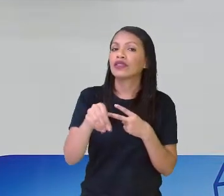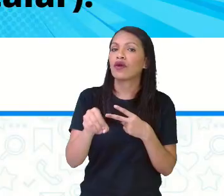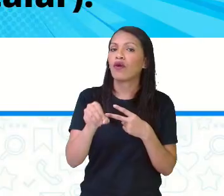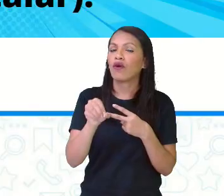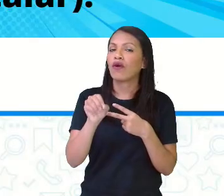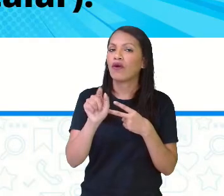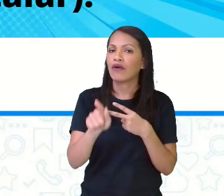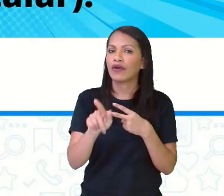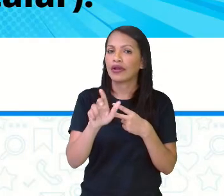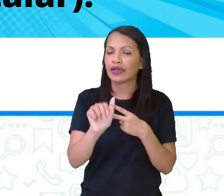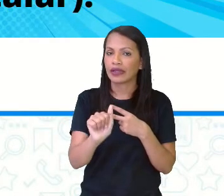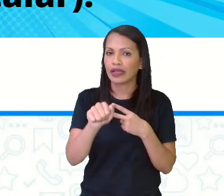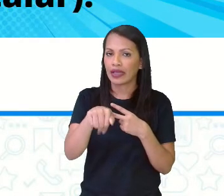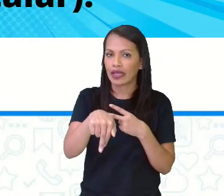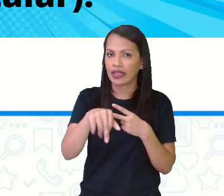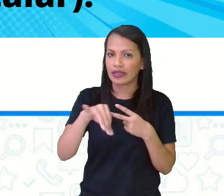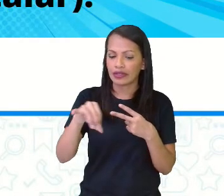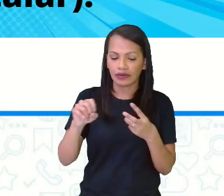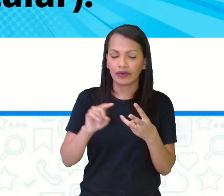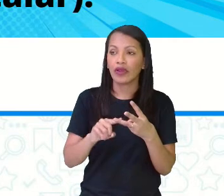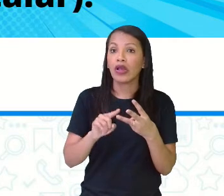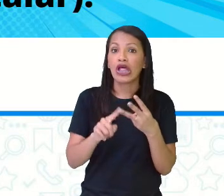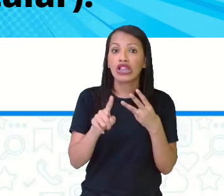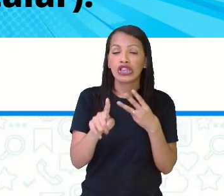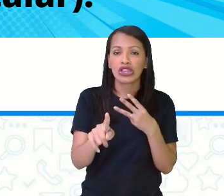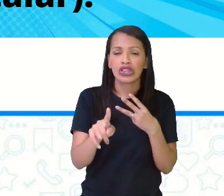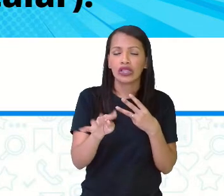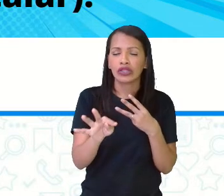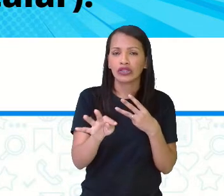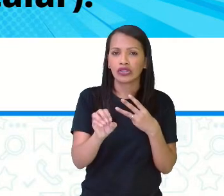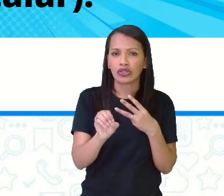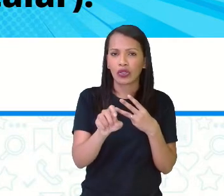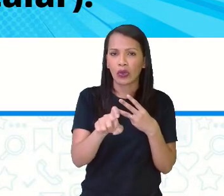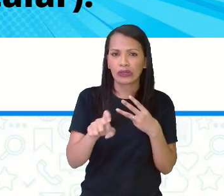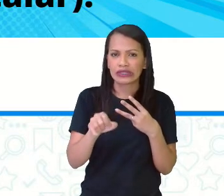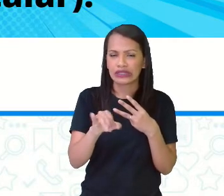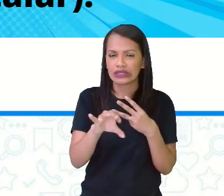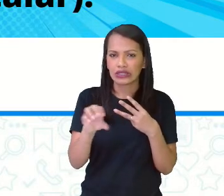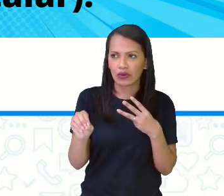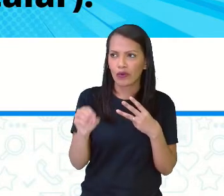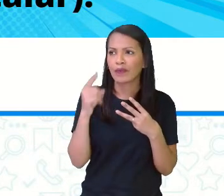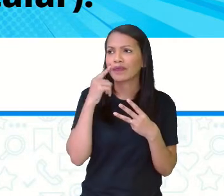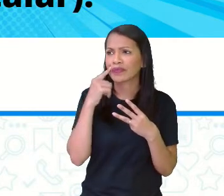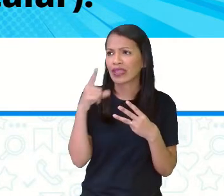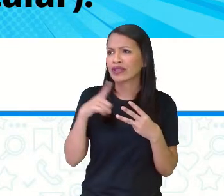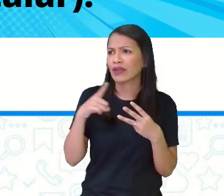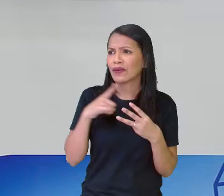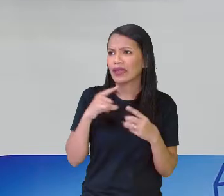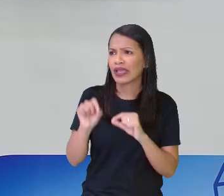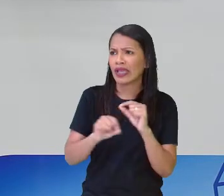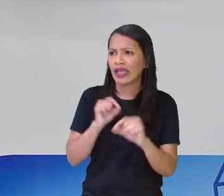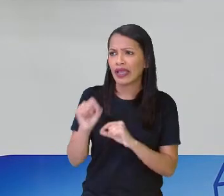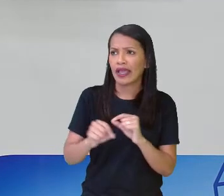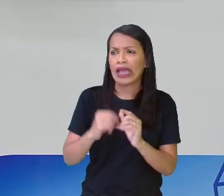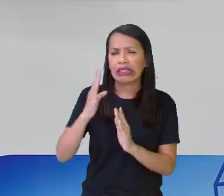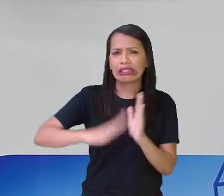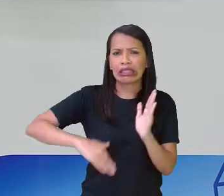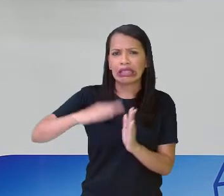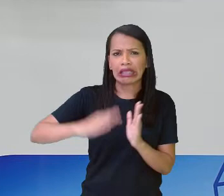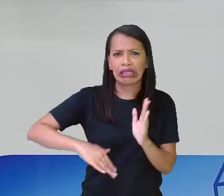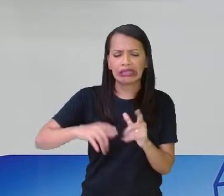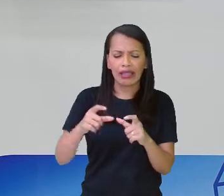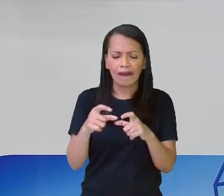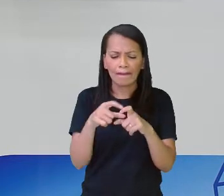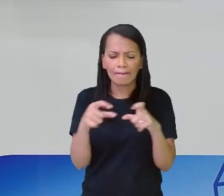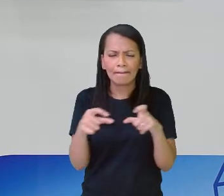tóxico, que são pilhas, baterias, tinta e etc. Professor Givanilson, tem alguém aí comentando